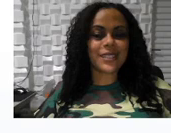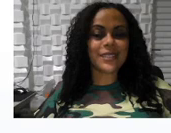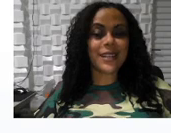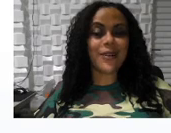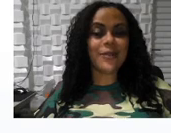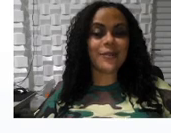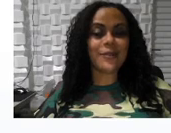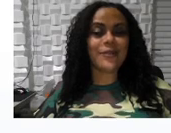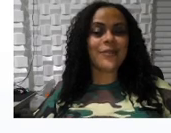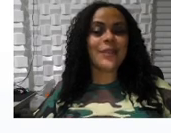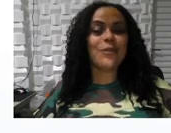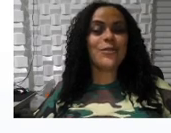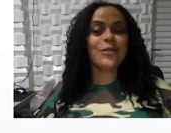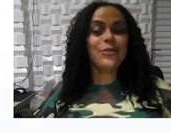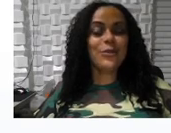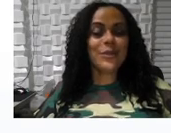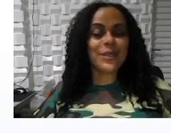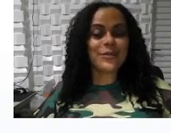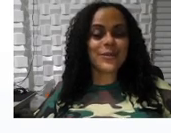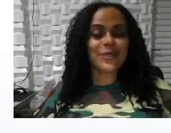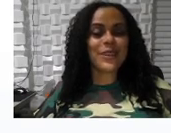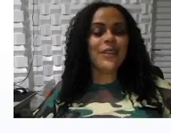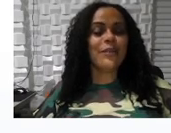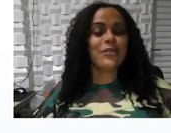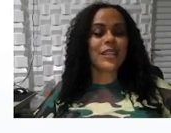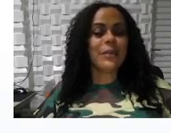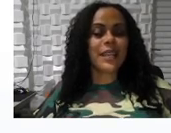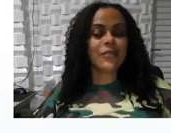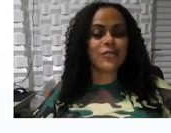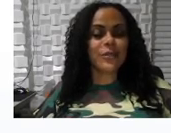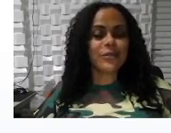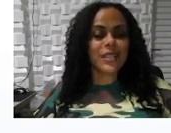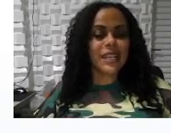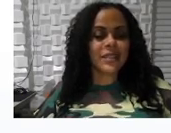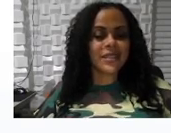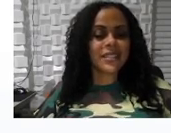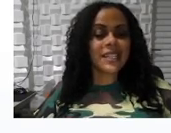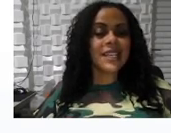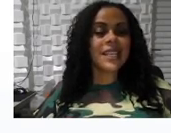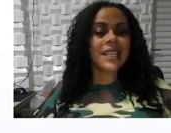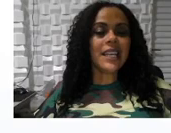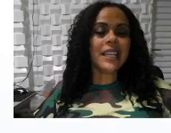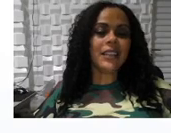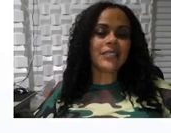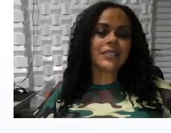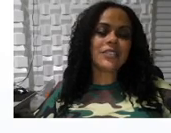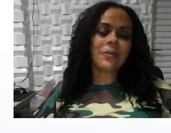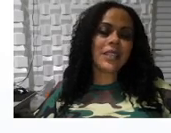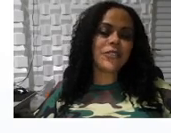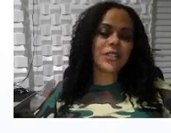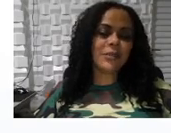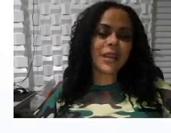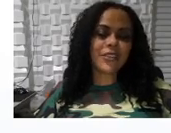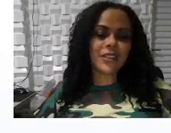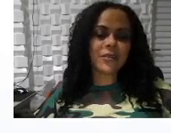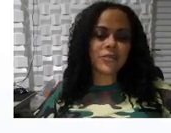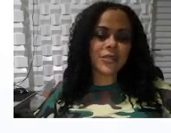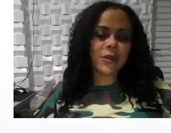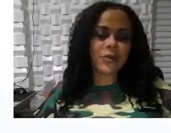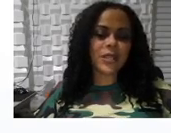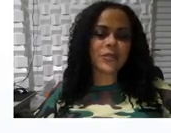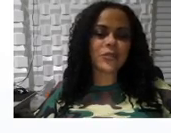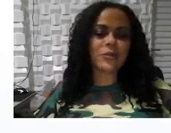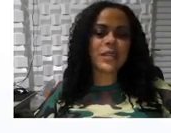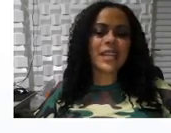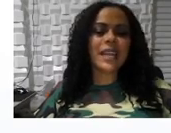são os números. Vamos trabalhar os números em Libras. E nossa disciplina de Gramática, vamos estudar um pouquinho